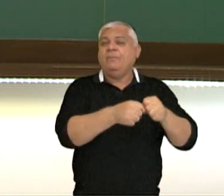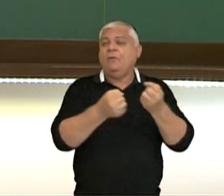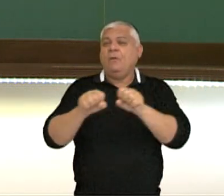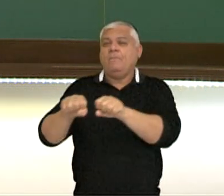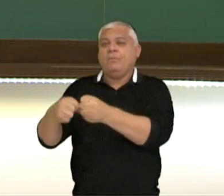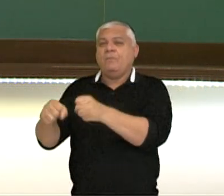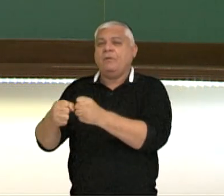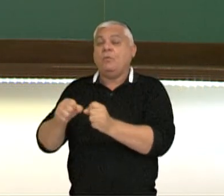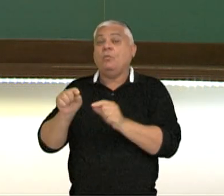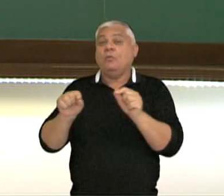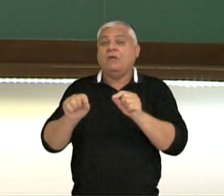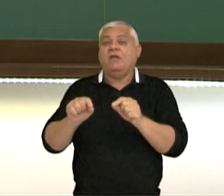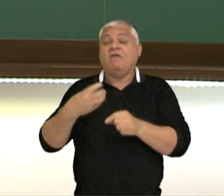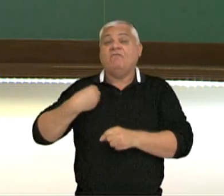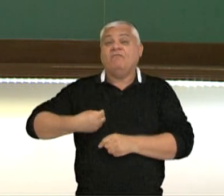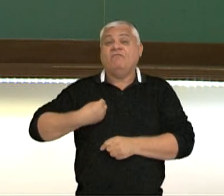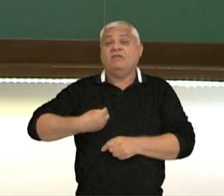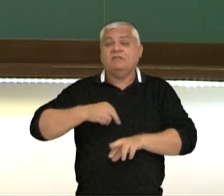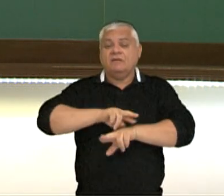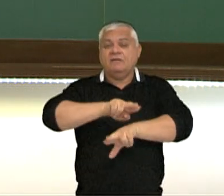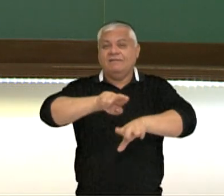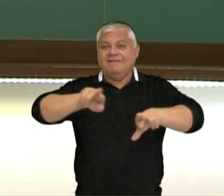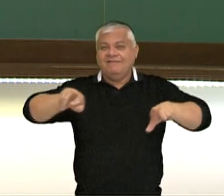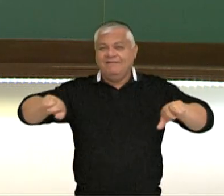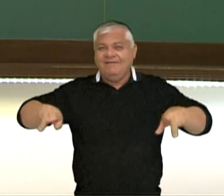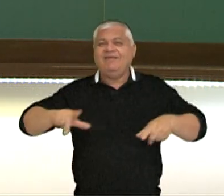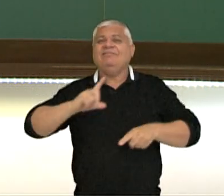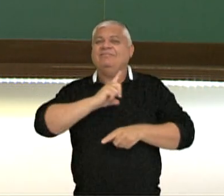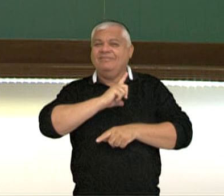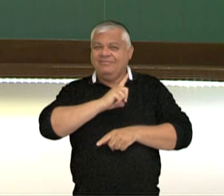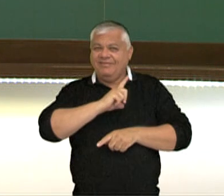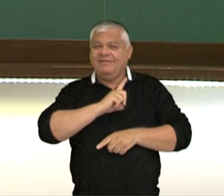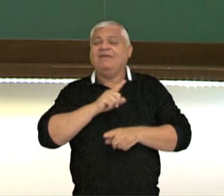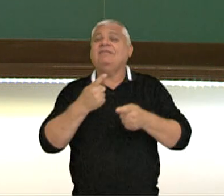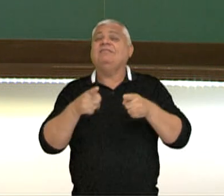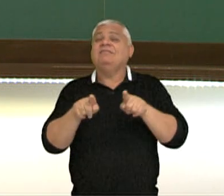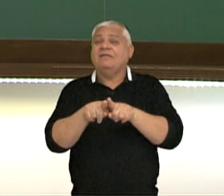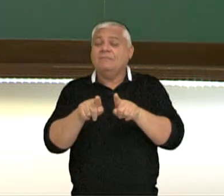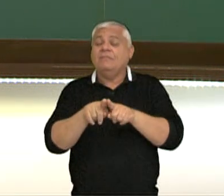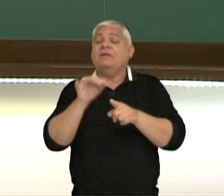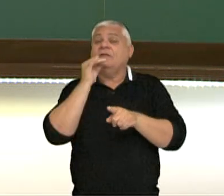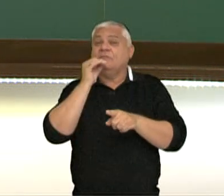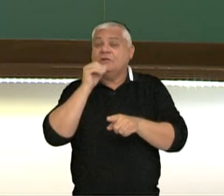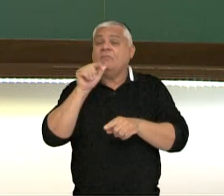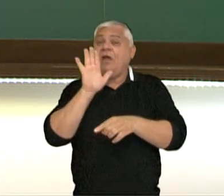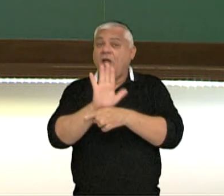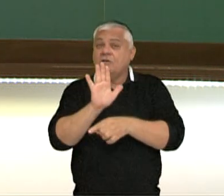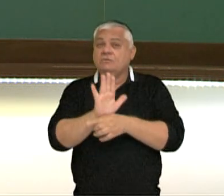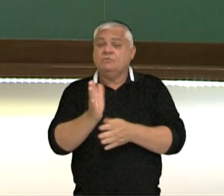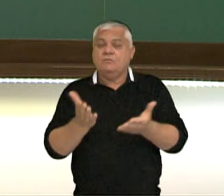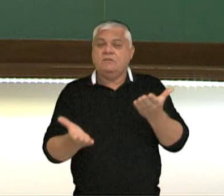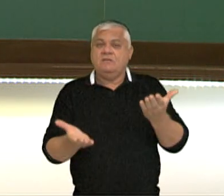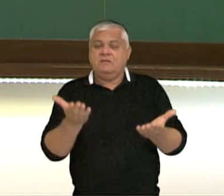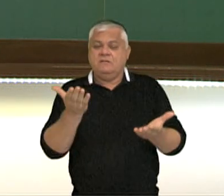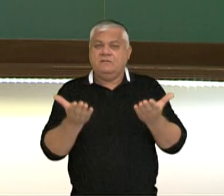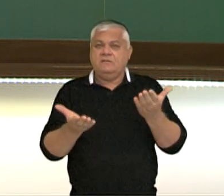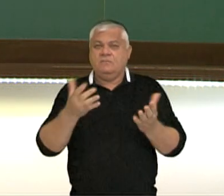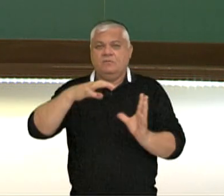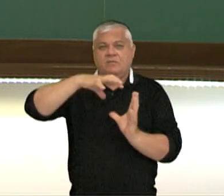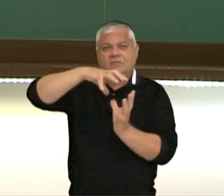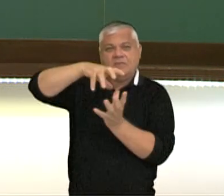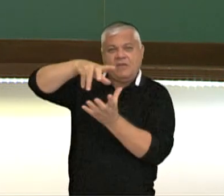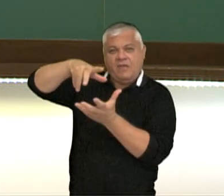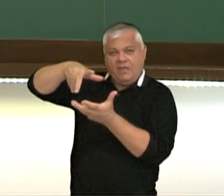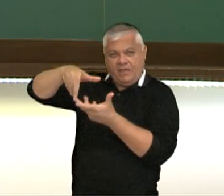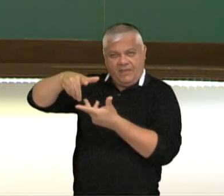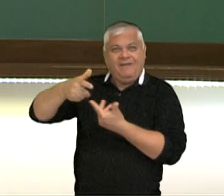diversidade de vida, diversidade de espécies e também contribuem para o equilíbrio natural do planeta. Porque quando eu